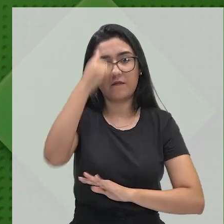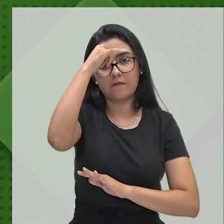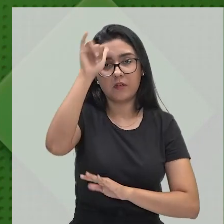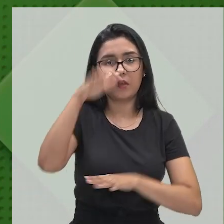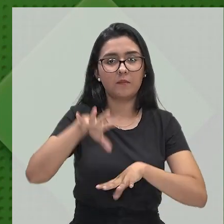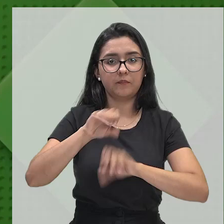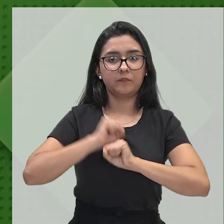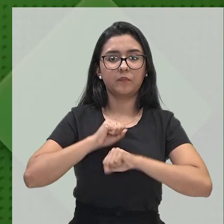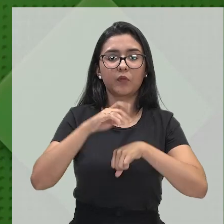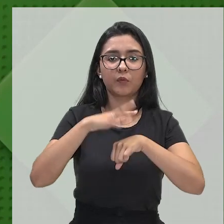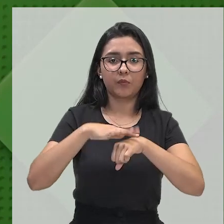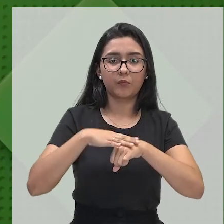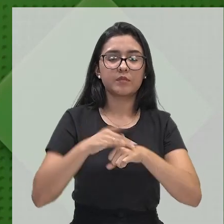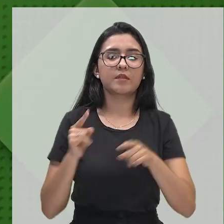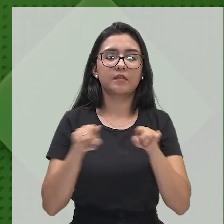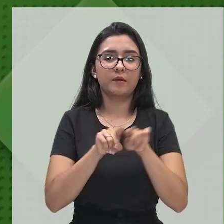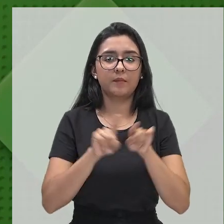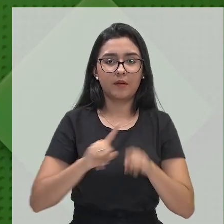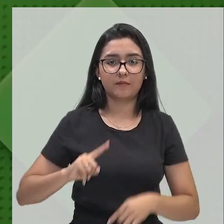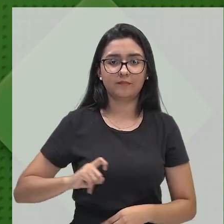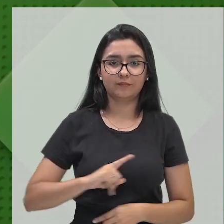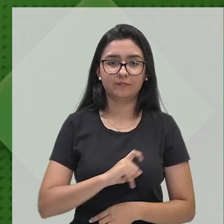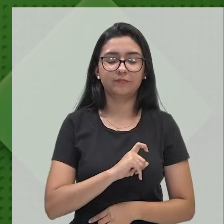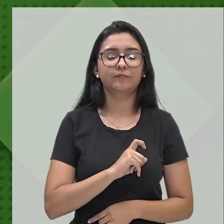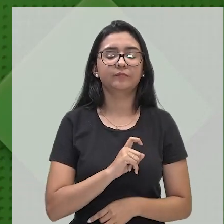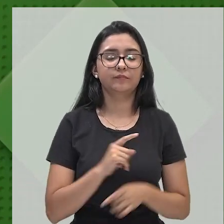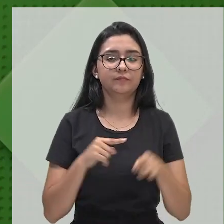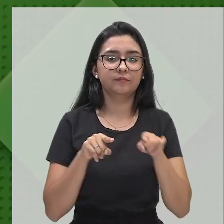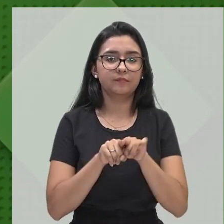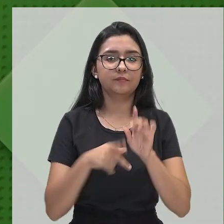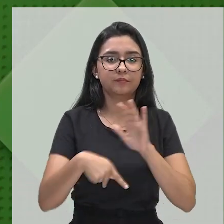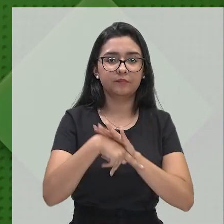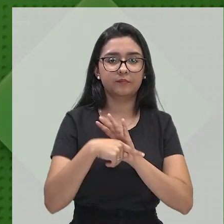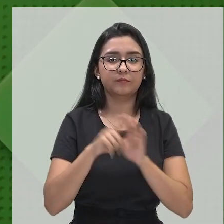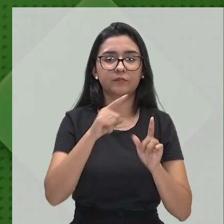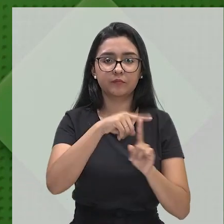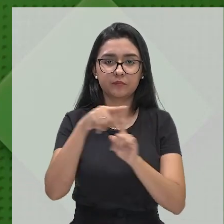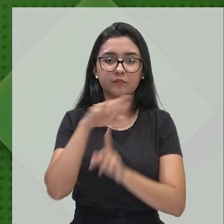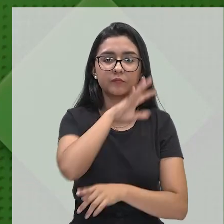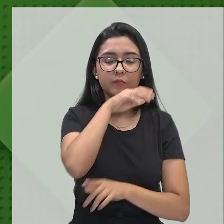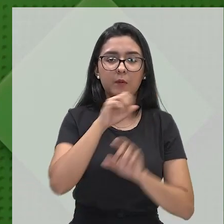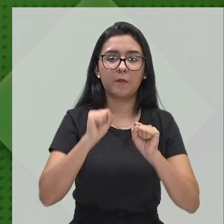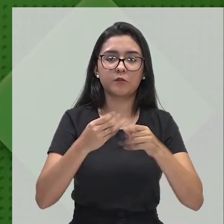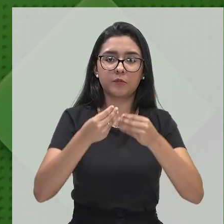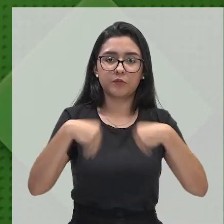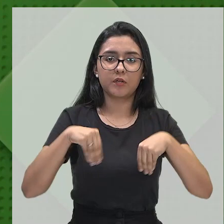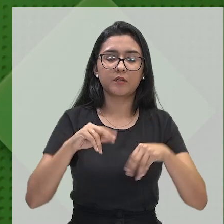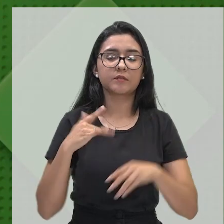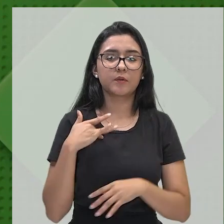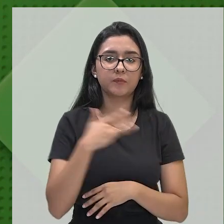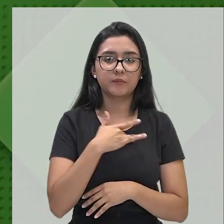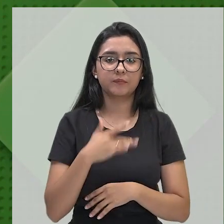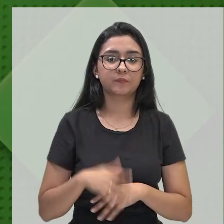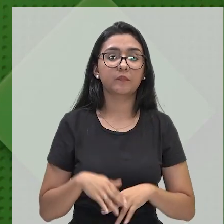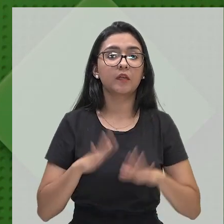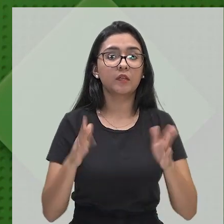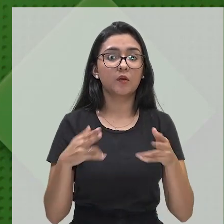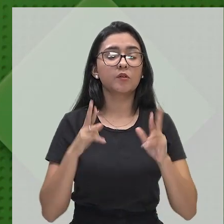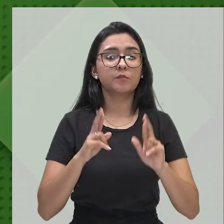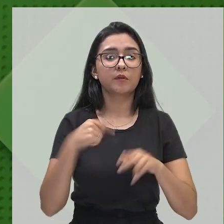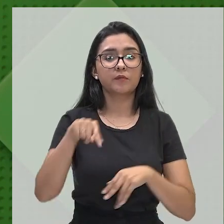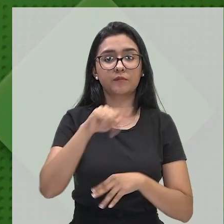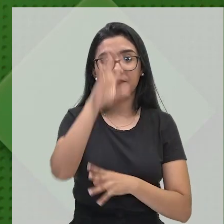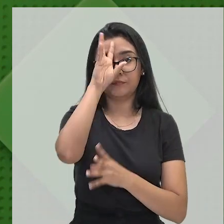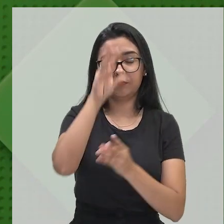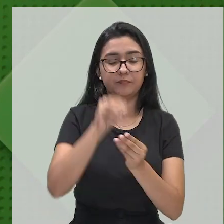não ingerir, né, os ovos ou as larvas desses animais que podem causar doenças. Bom, espero que você